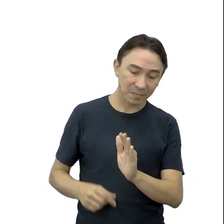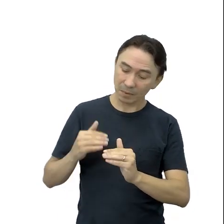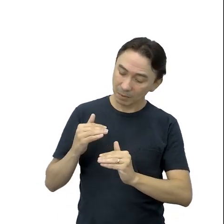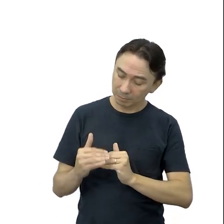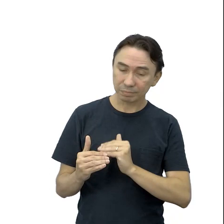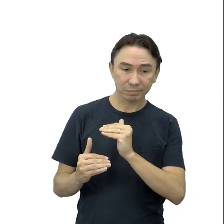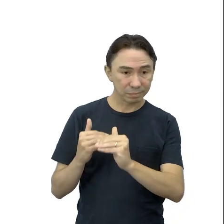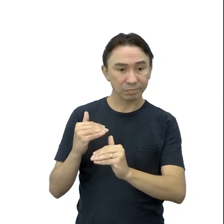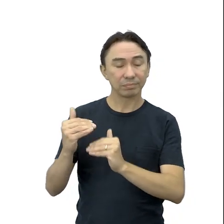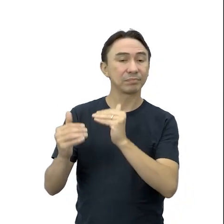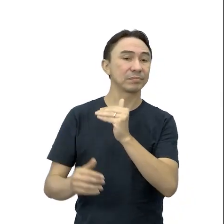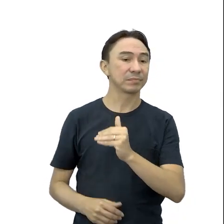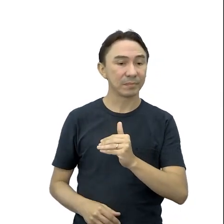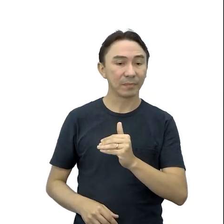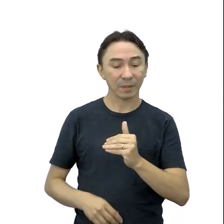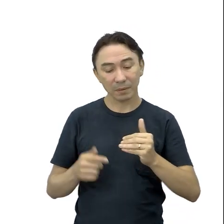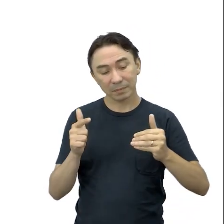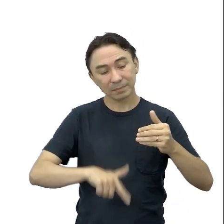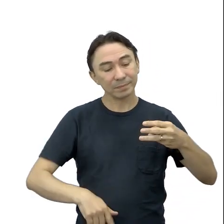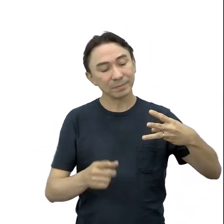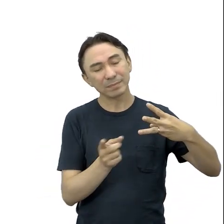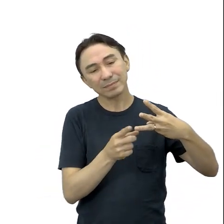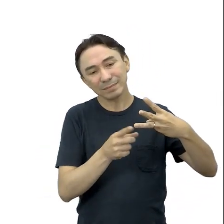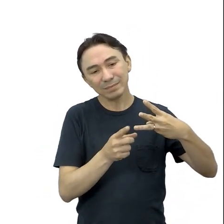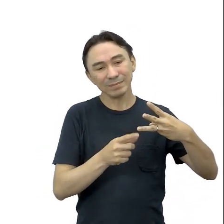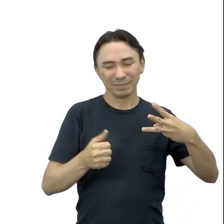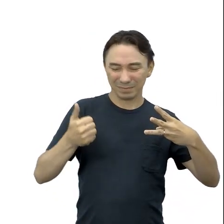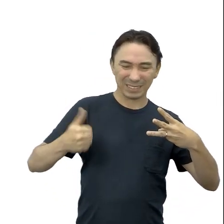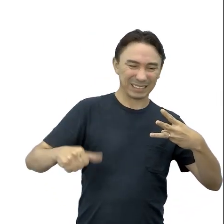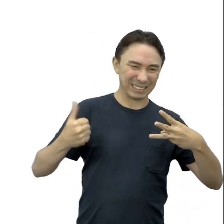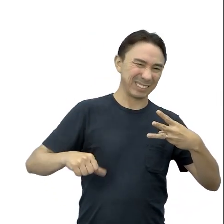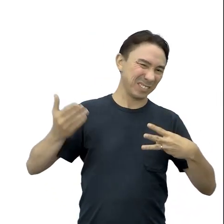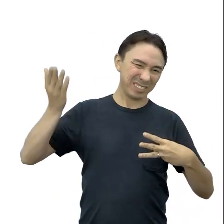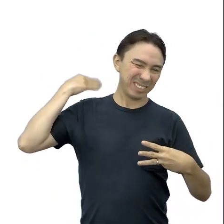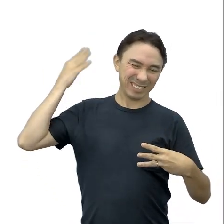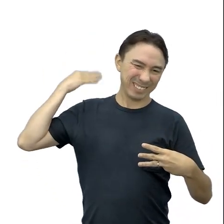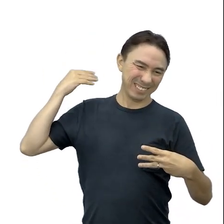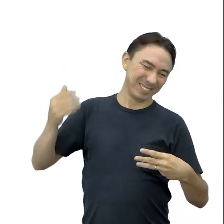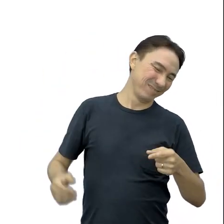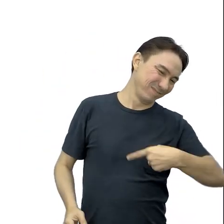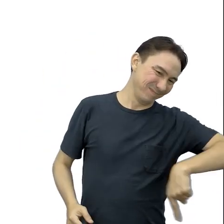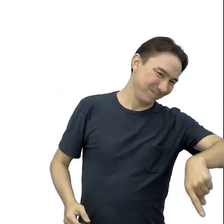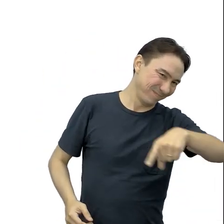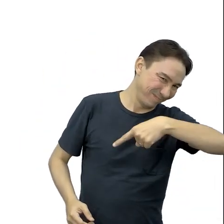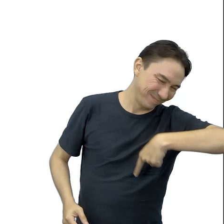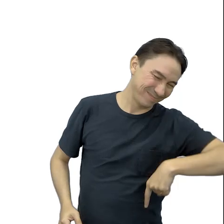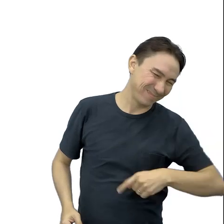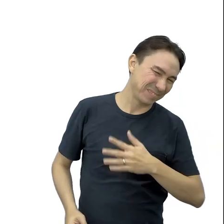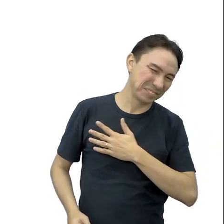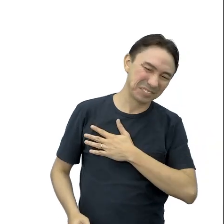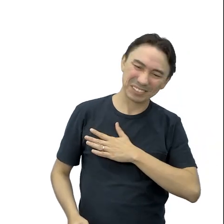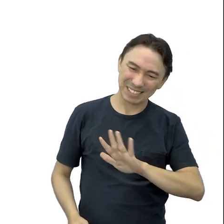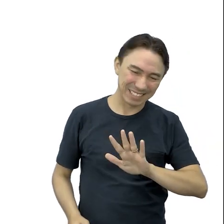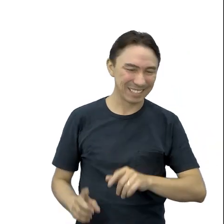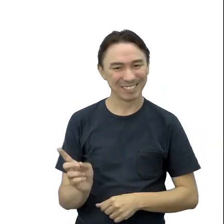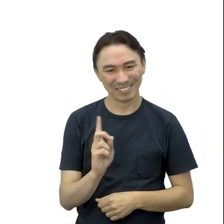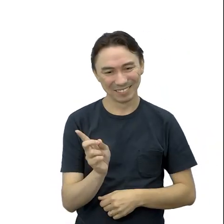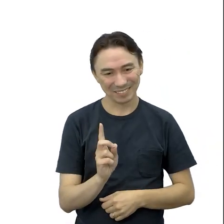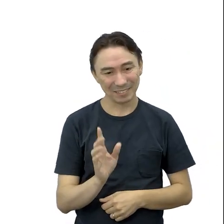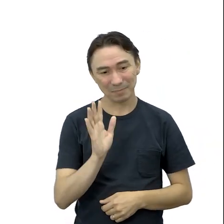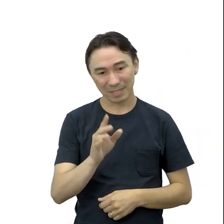temos também a somativa. A gente não gostava muito da somativa, porque ela é classificatória e seletiva, mas elas